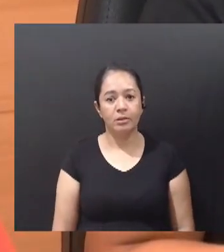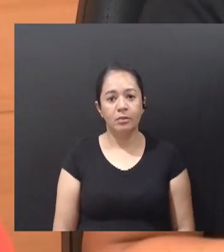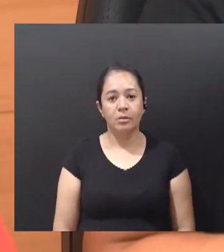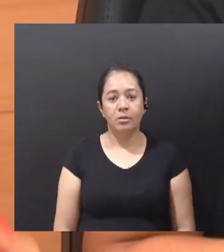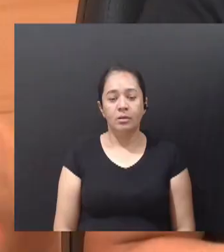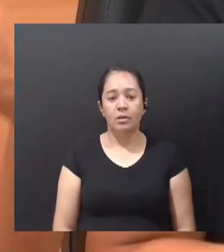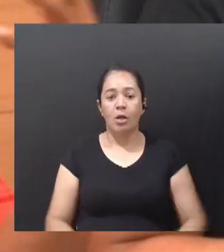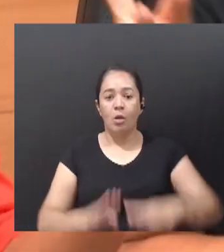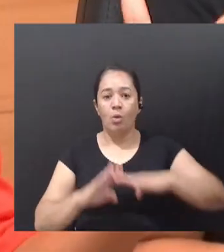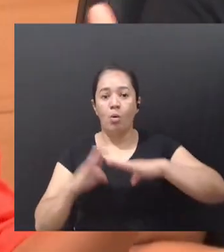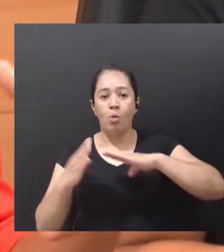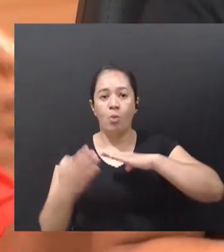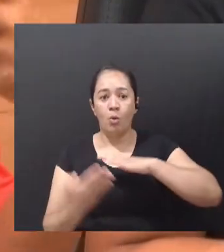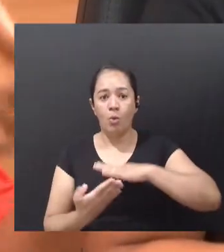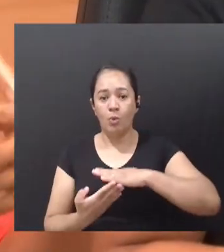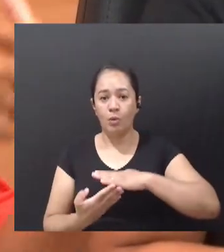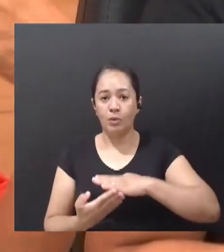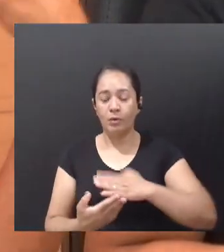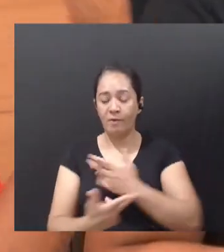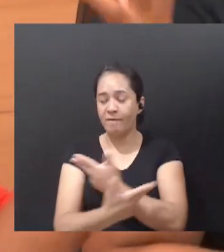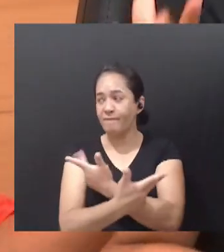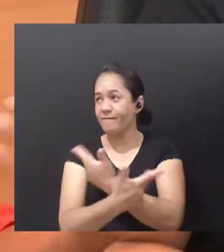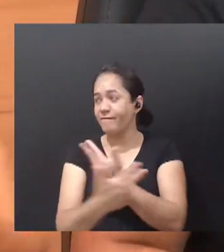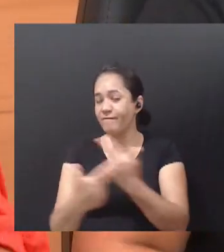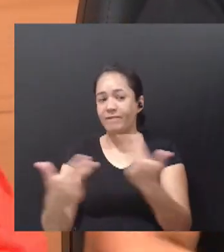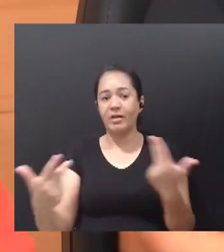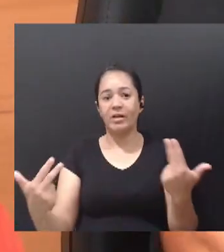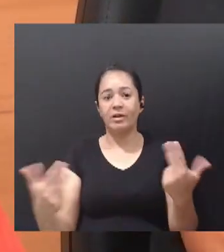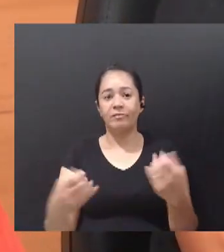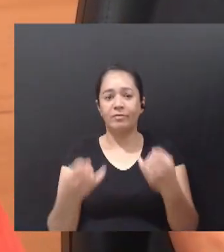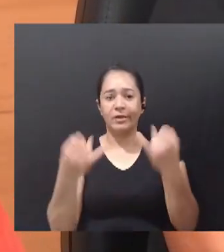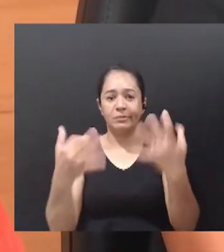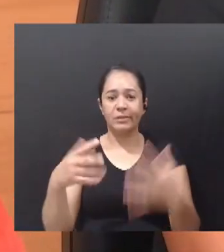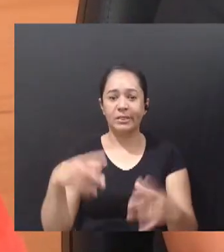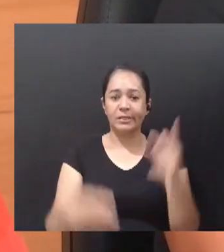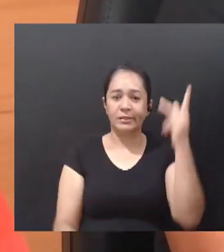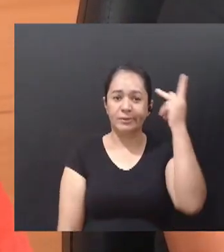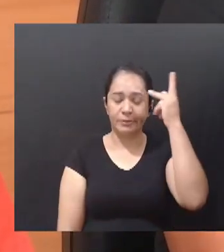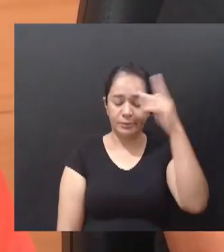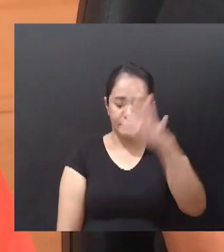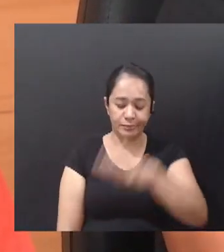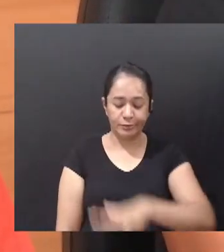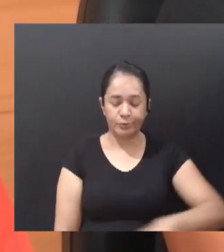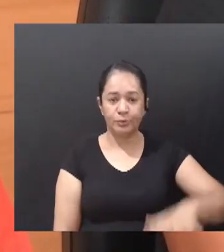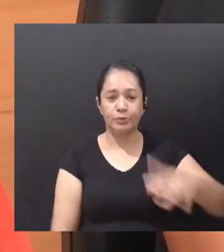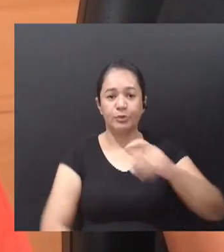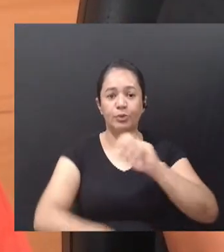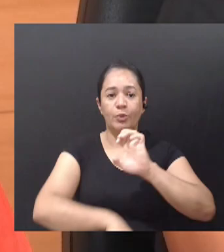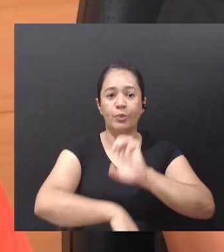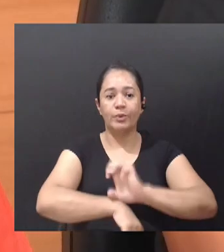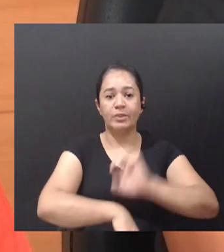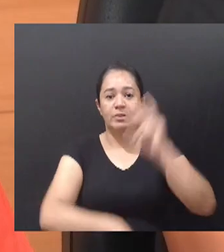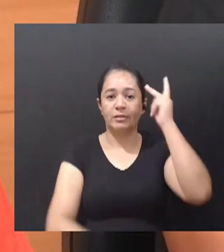bairros são vários, mas para citar aqui em São Paulo, já que a gente está no estado de São Paulo, a gente